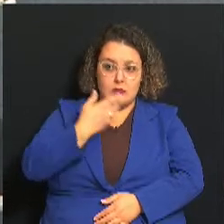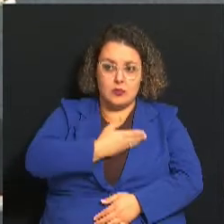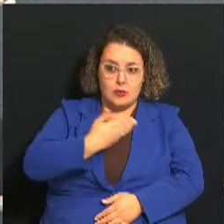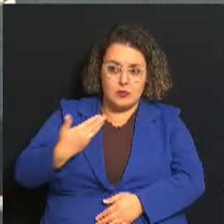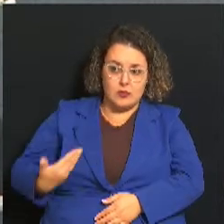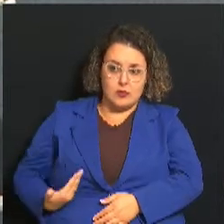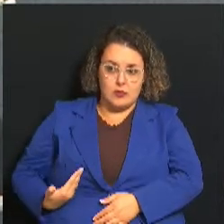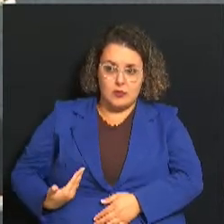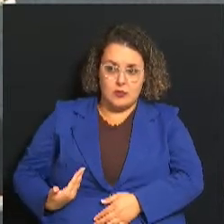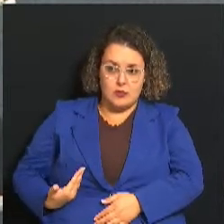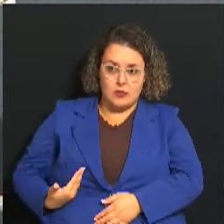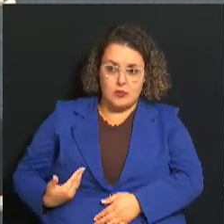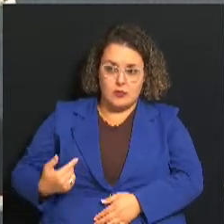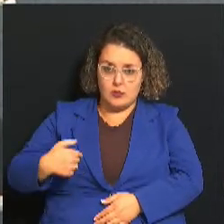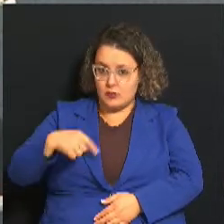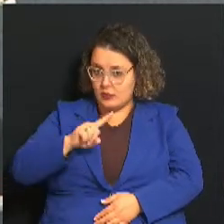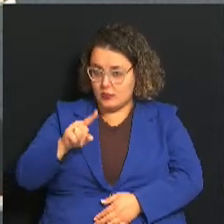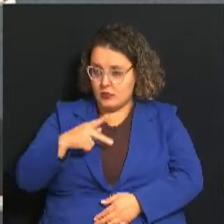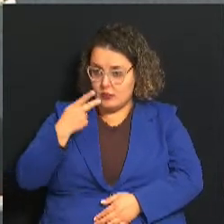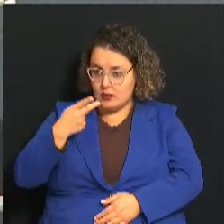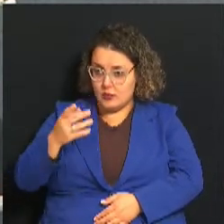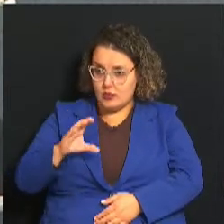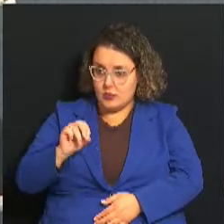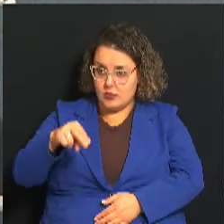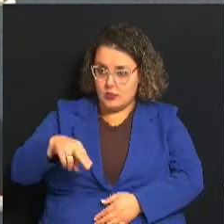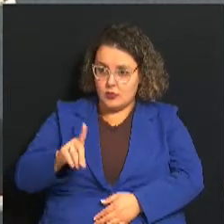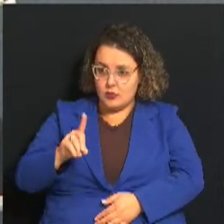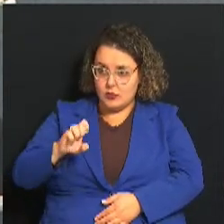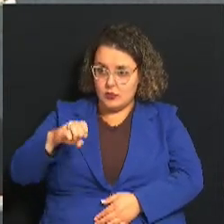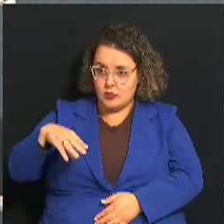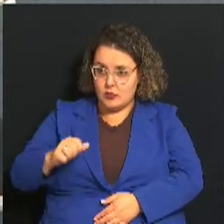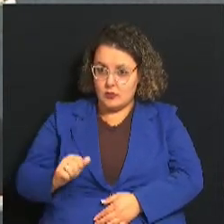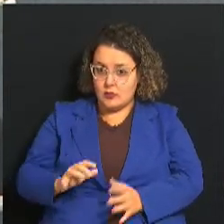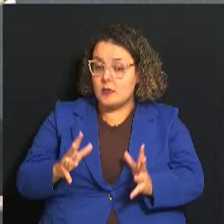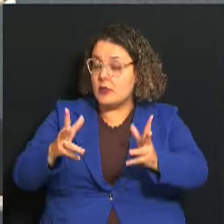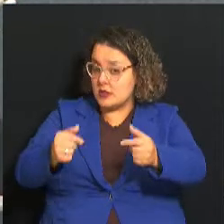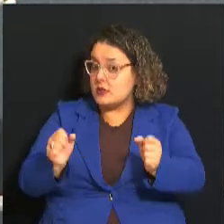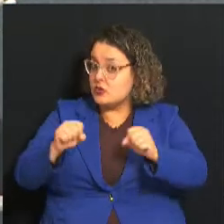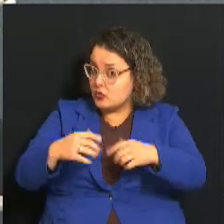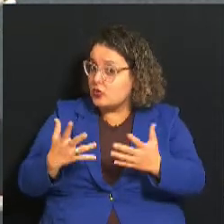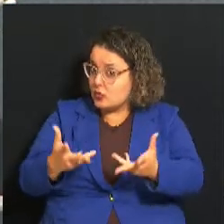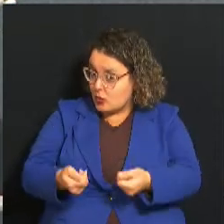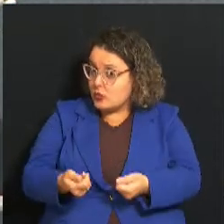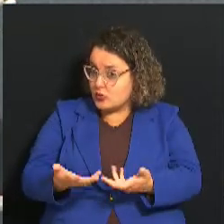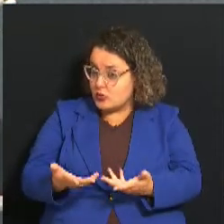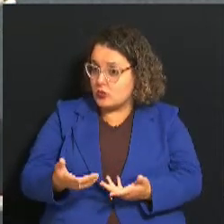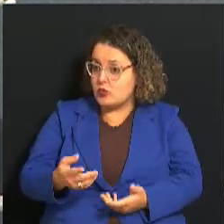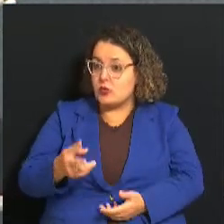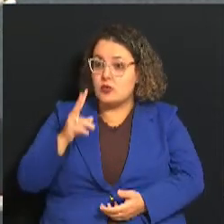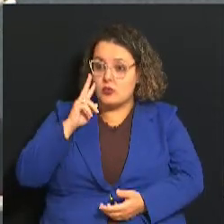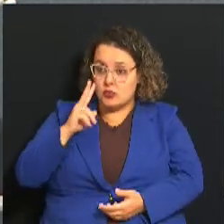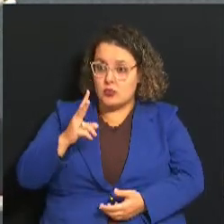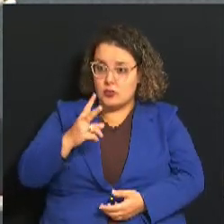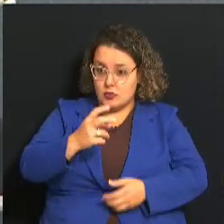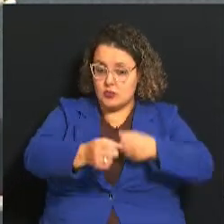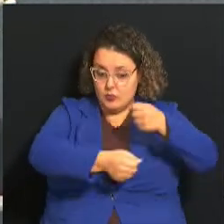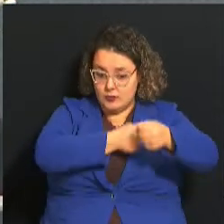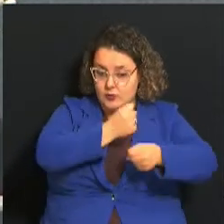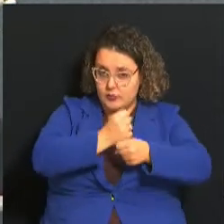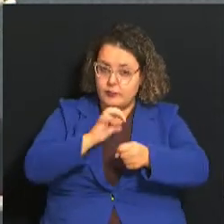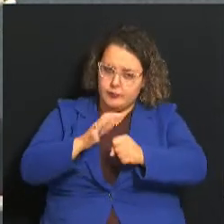não estou falando do CONDEMA, estou falando de todos. Porque o que a gente viu neste último ano, claro que era